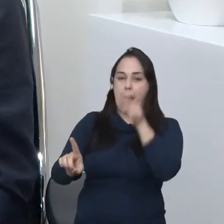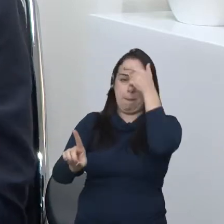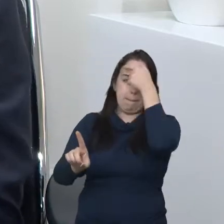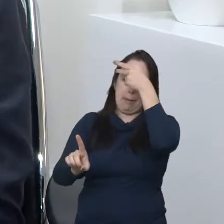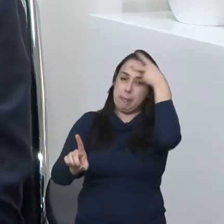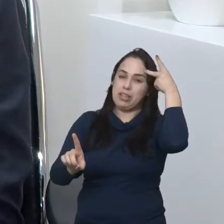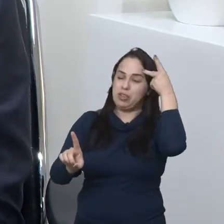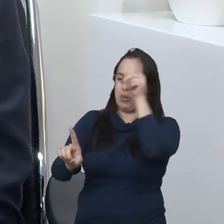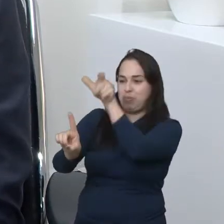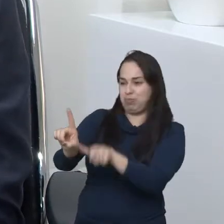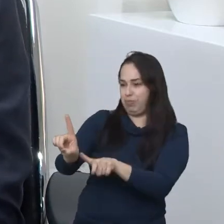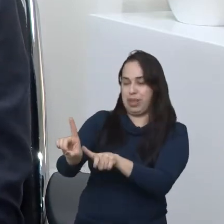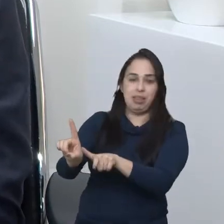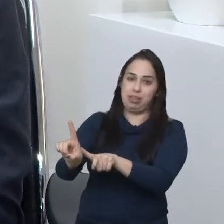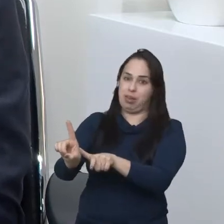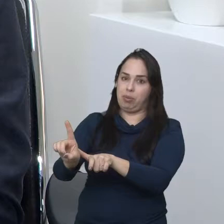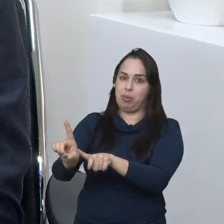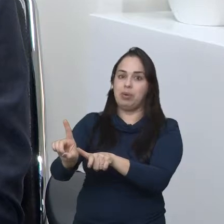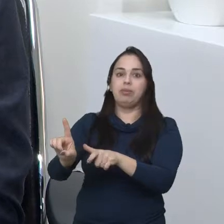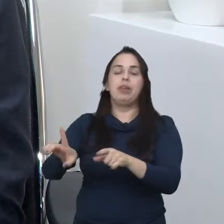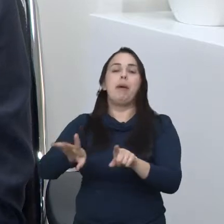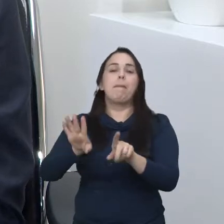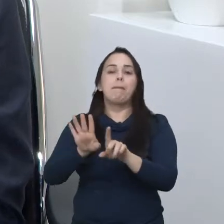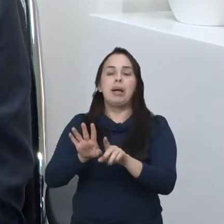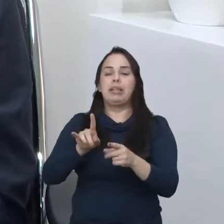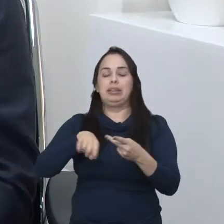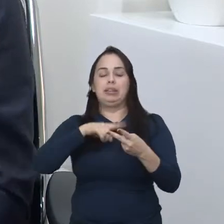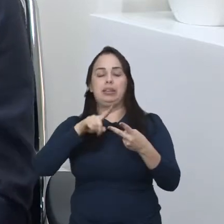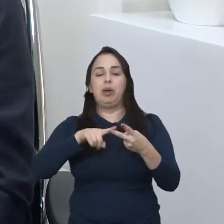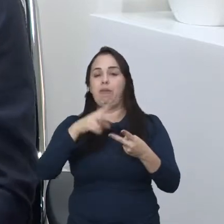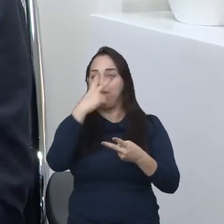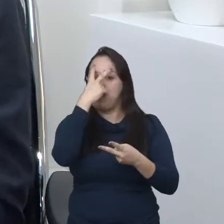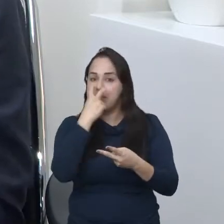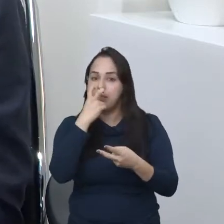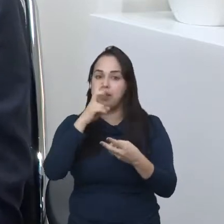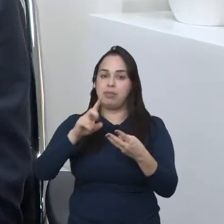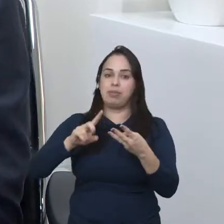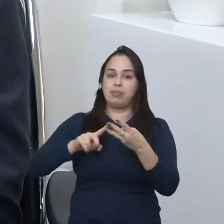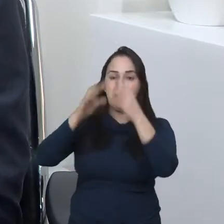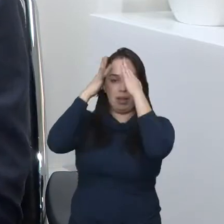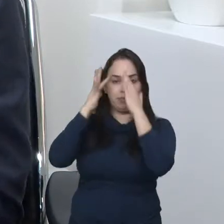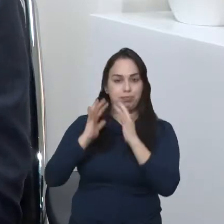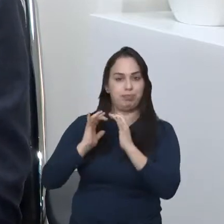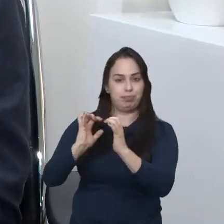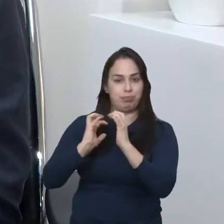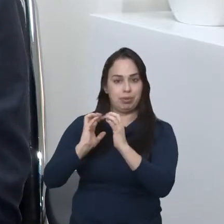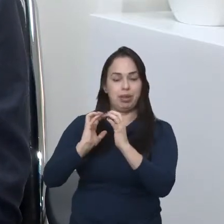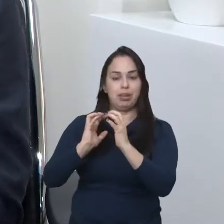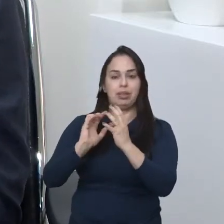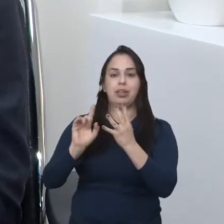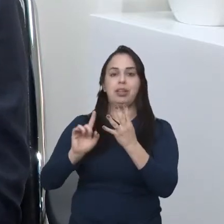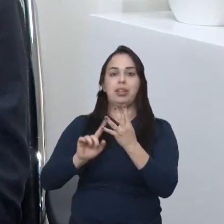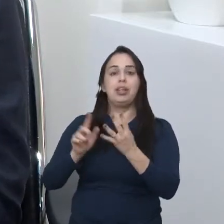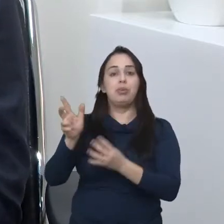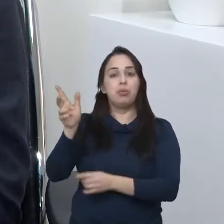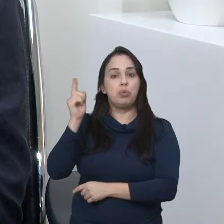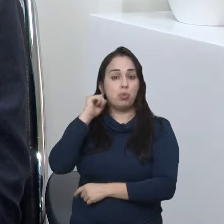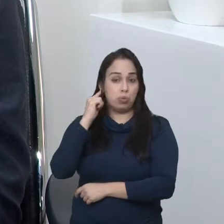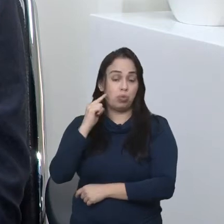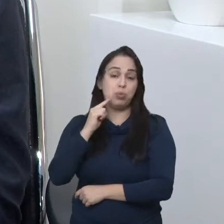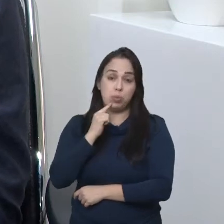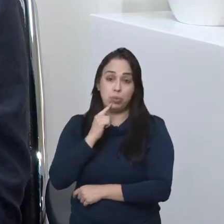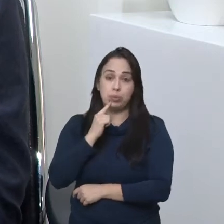a deficiência física, mas temos que considerar também a deficiência visual, a cognitiva e